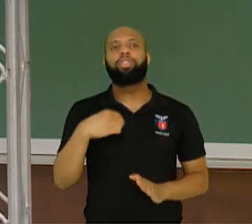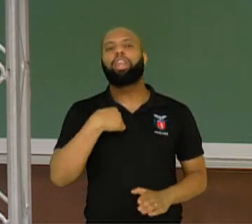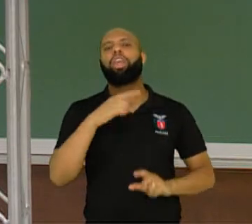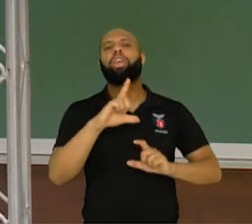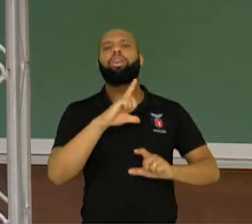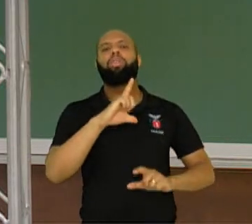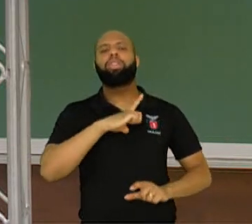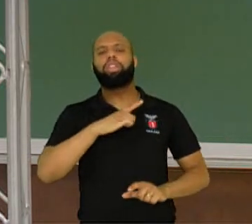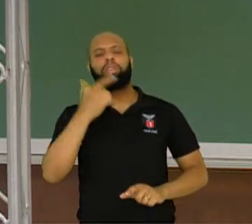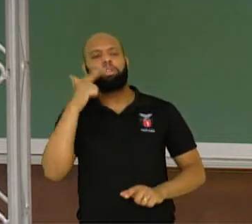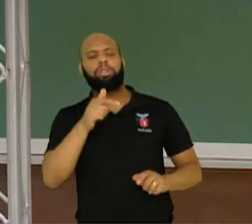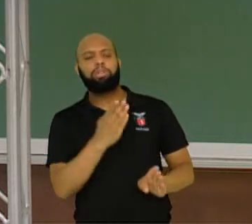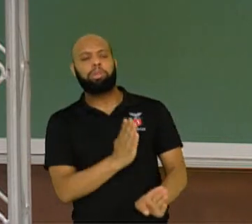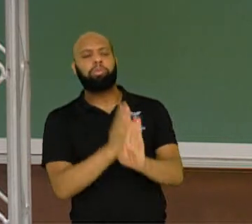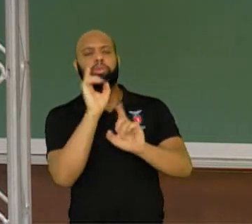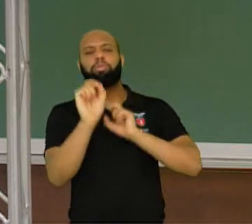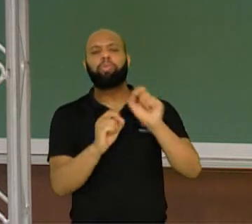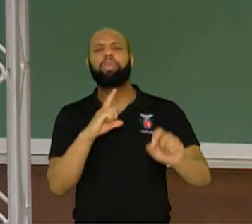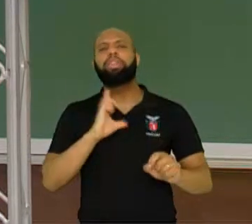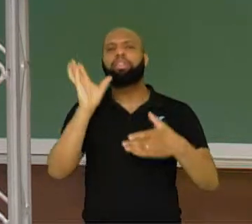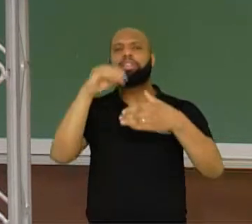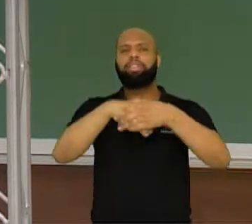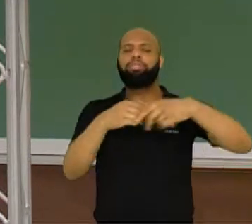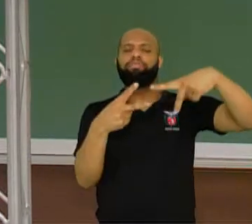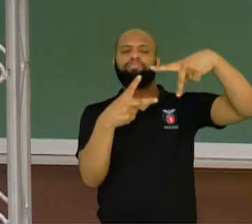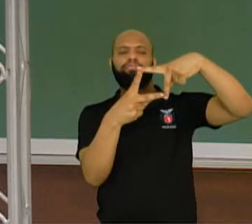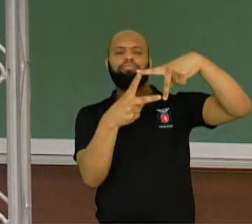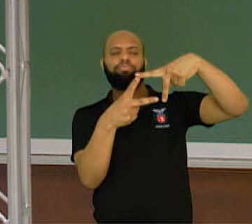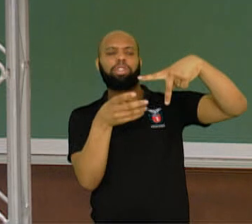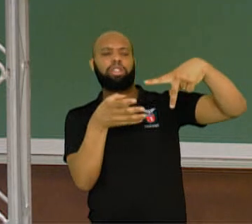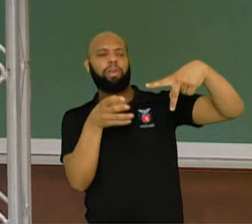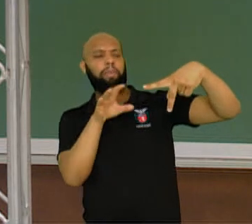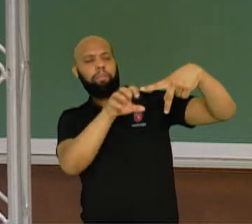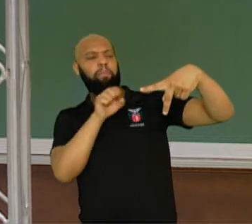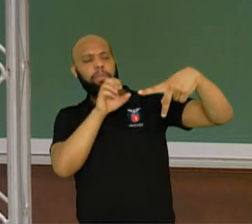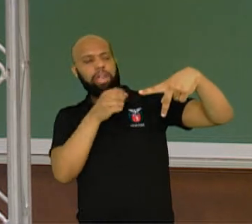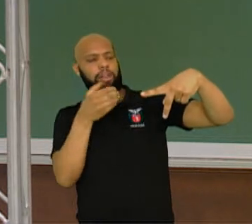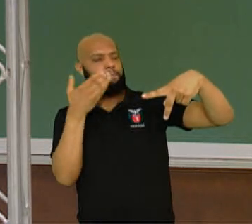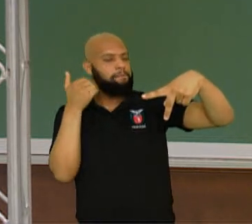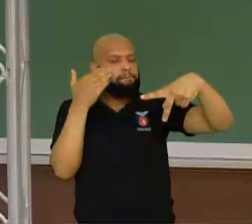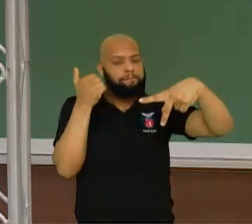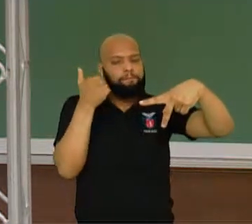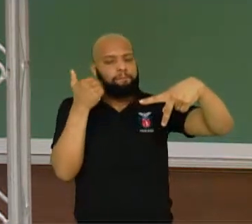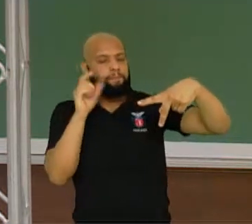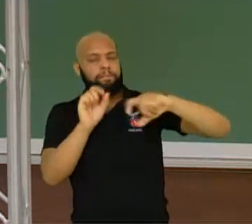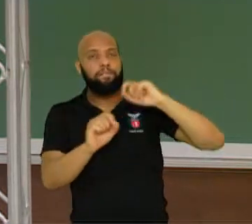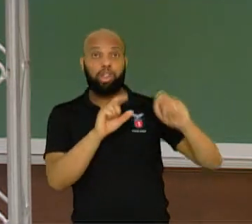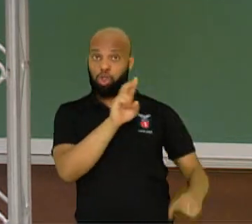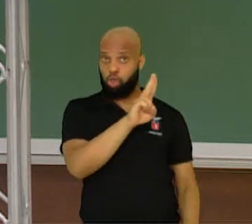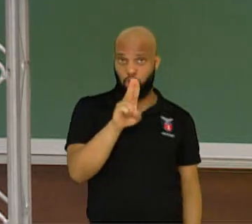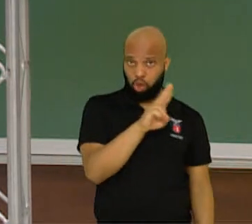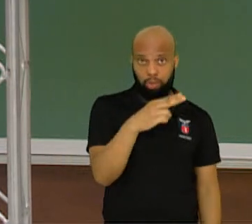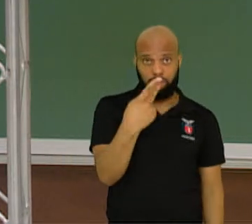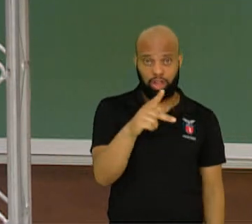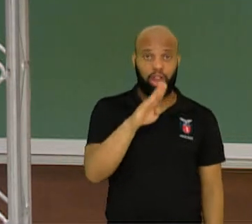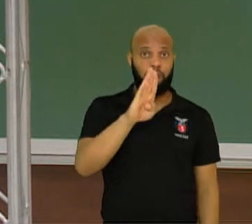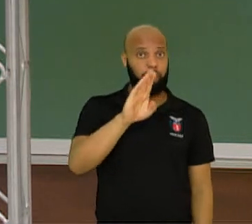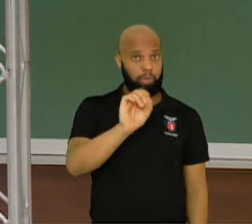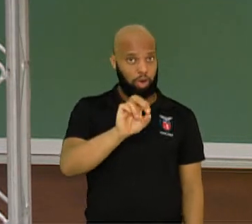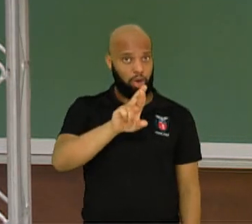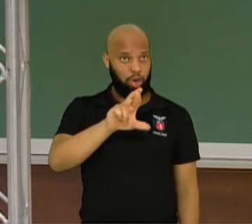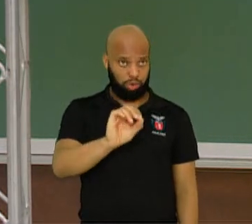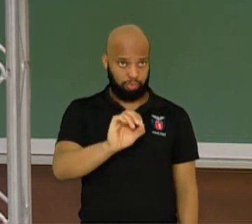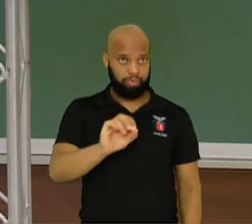que nesse quadradinho? O que eu posso retirar de informação dessa janelinha? O nome do elemento,